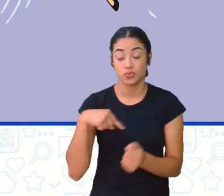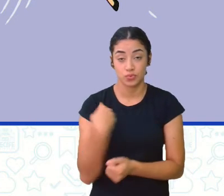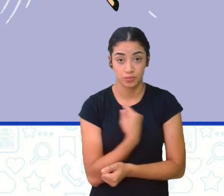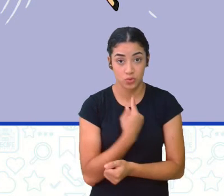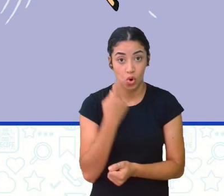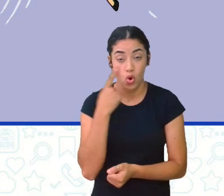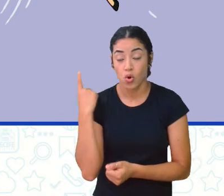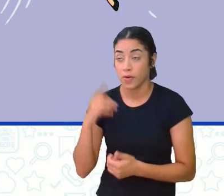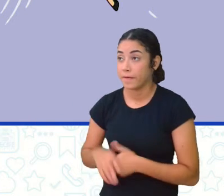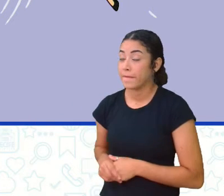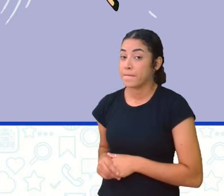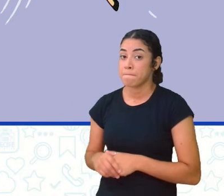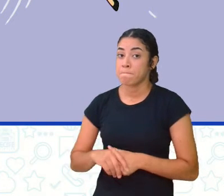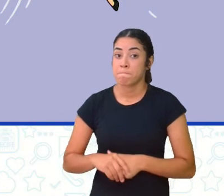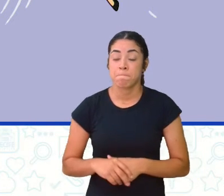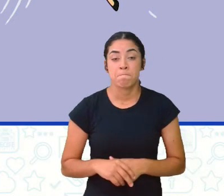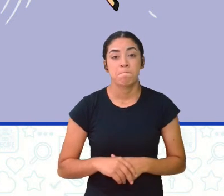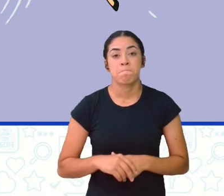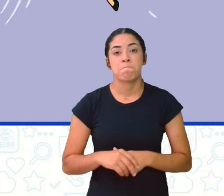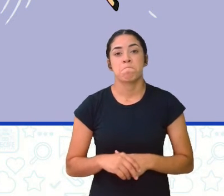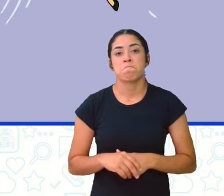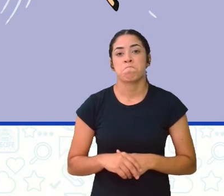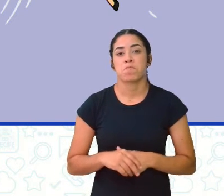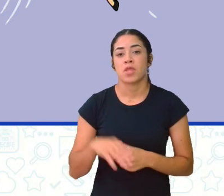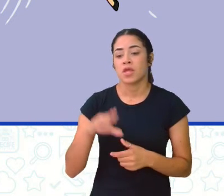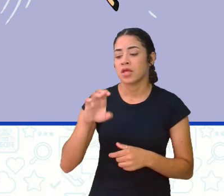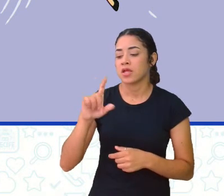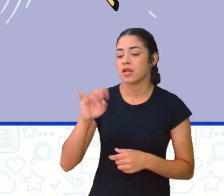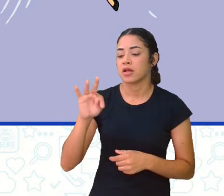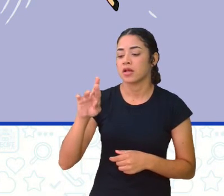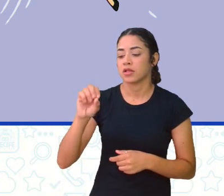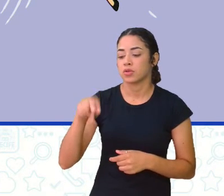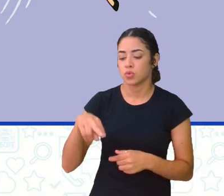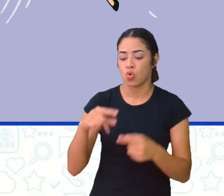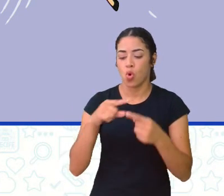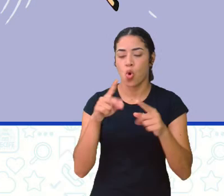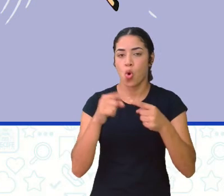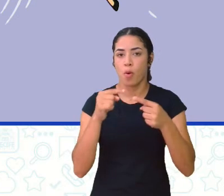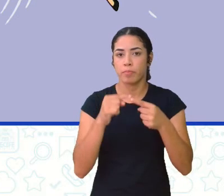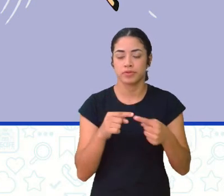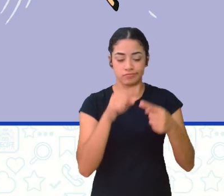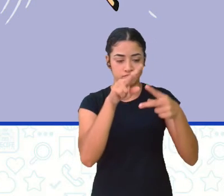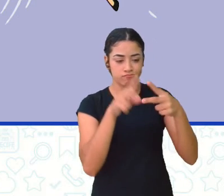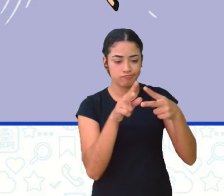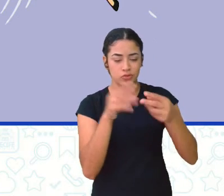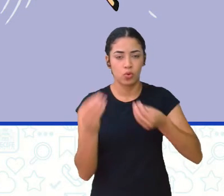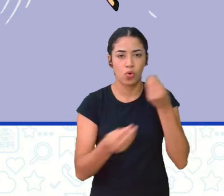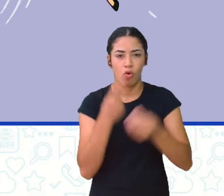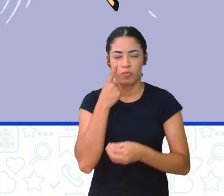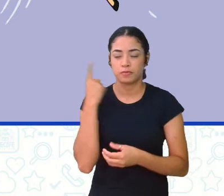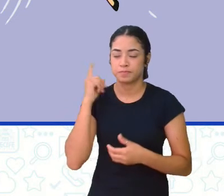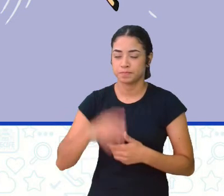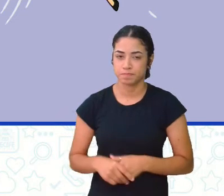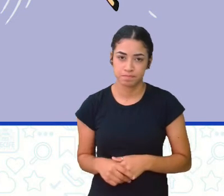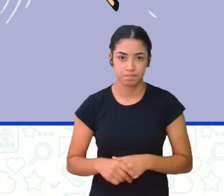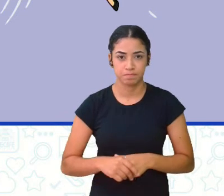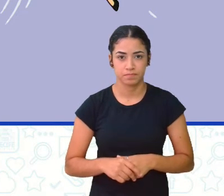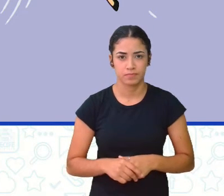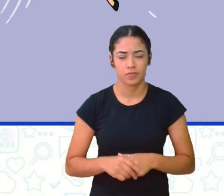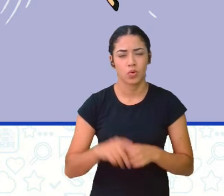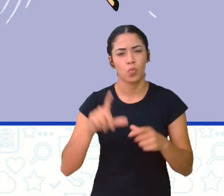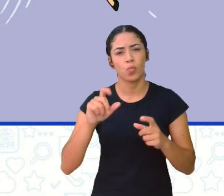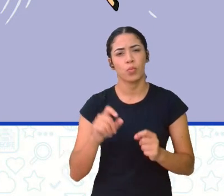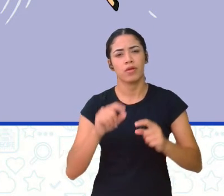dos elétrons, tanto no condutor elétrico, como também nos isolantes. Vamos lá? O que